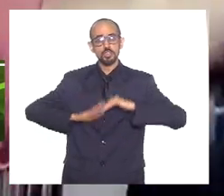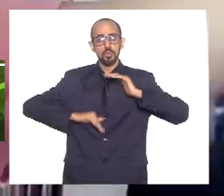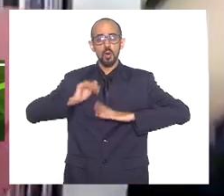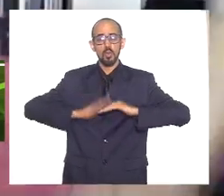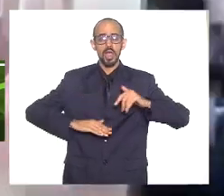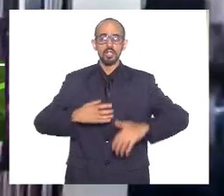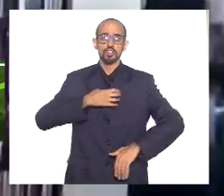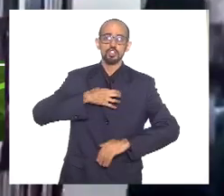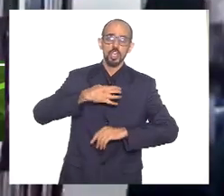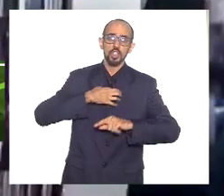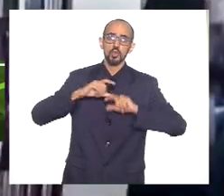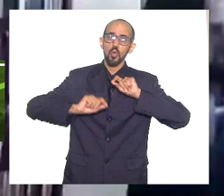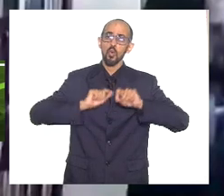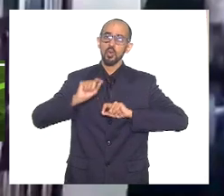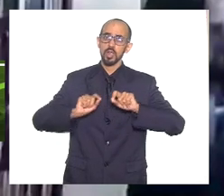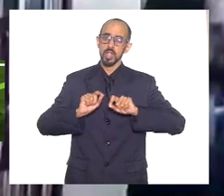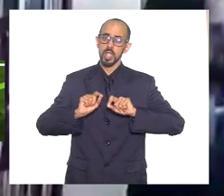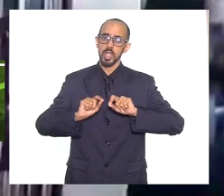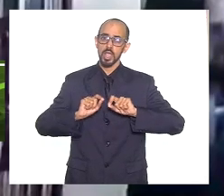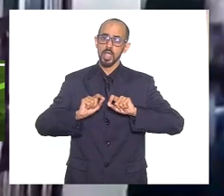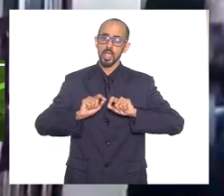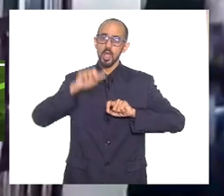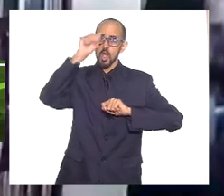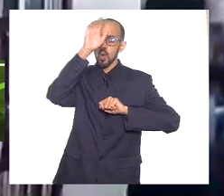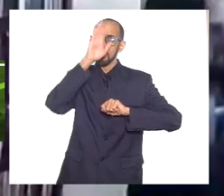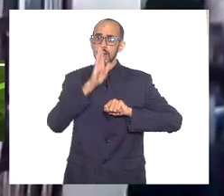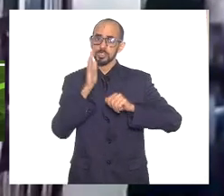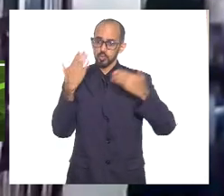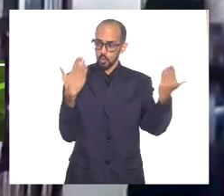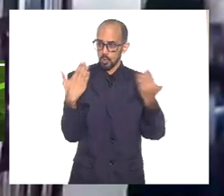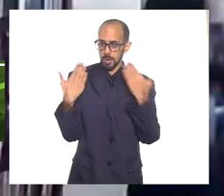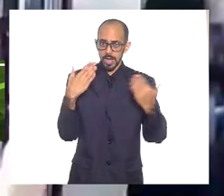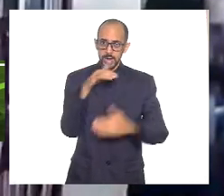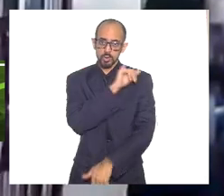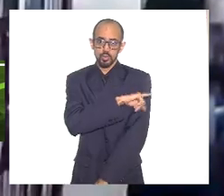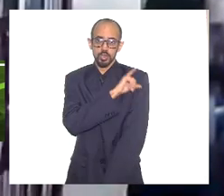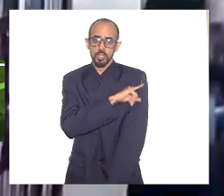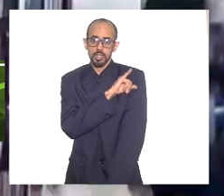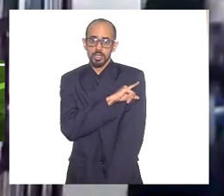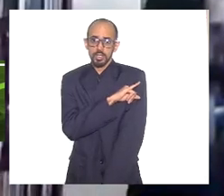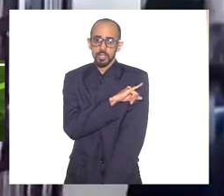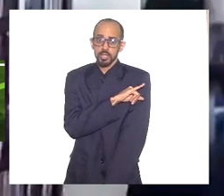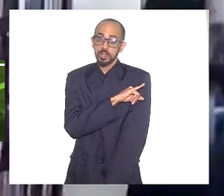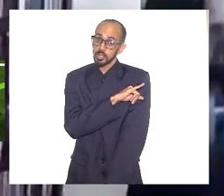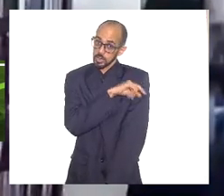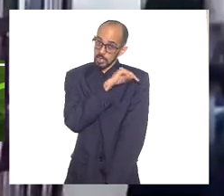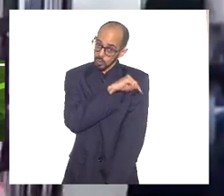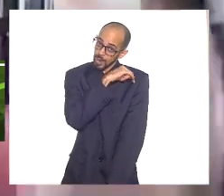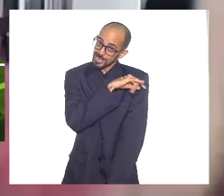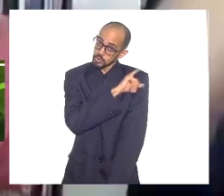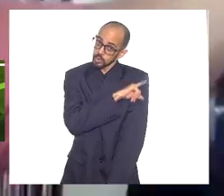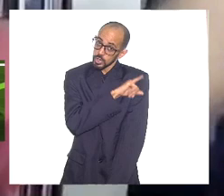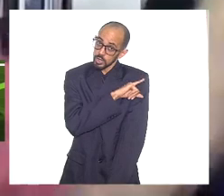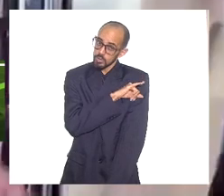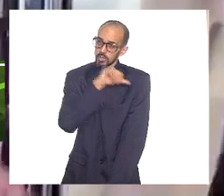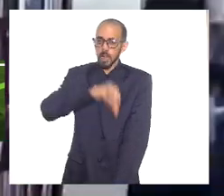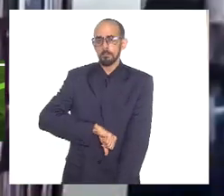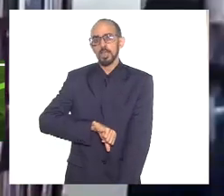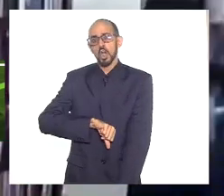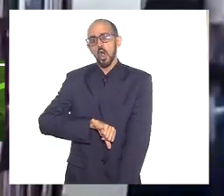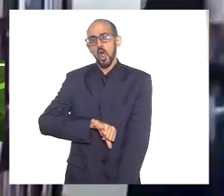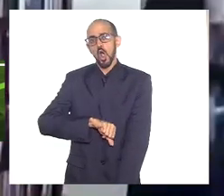com o Brasil, o estado do Rio de Janeiro ainda encontra-se pior situação do que os